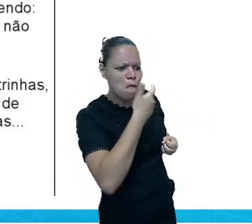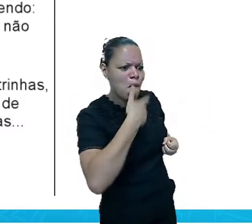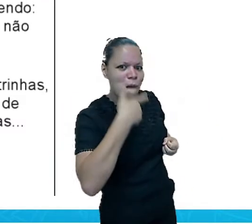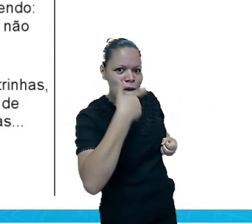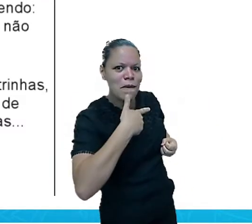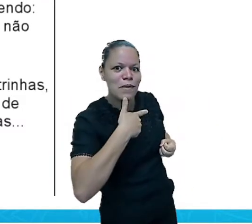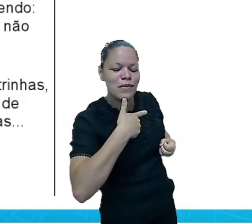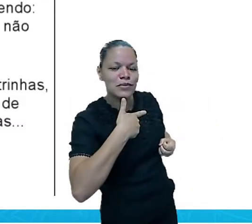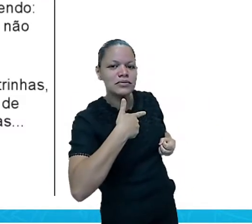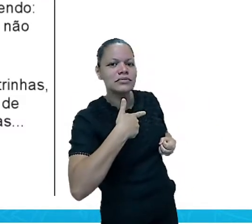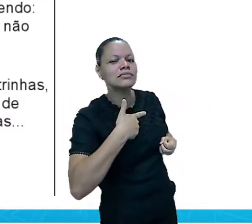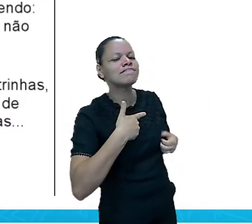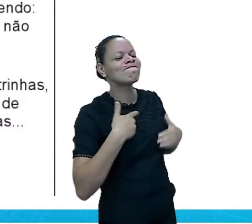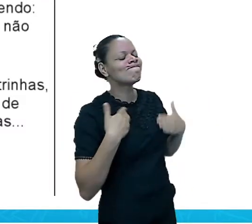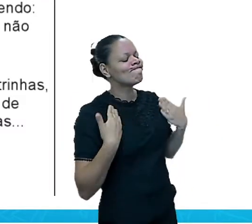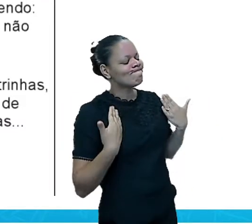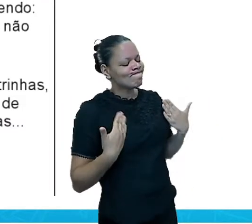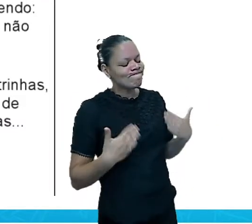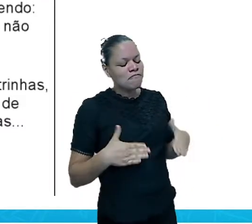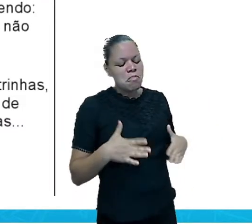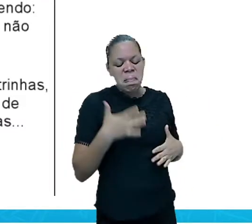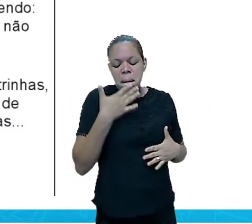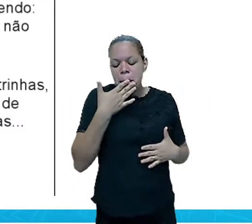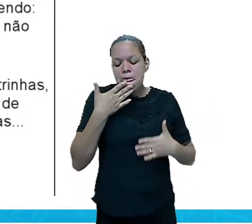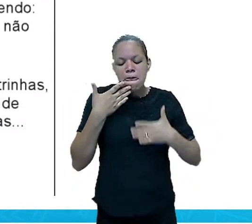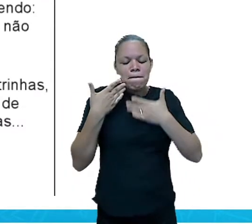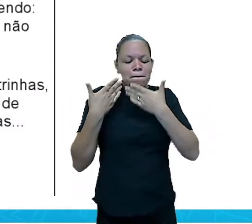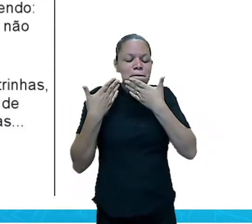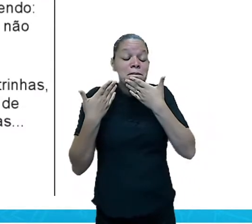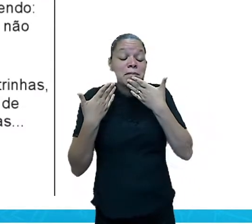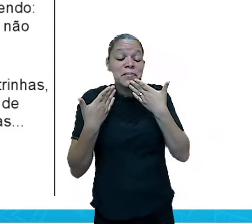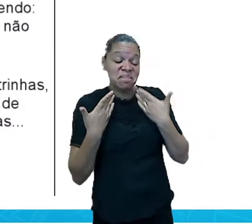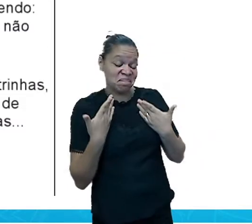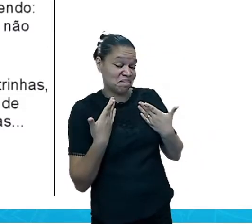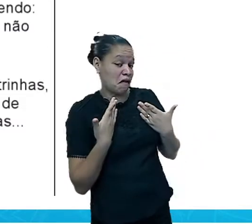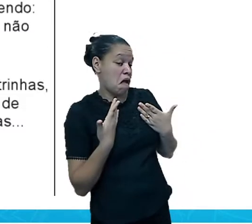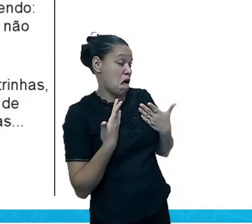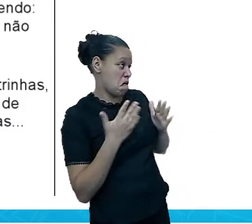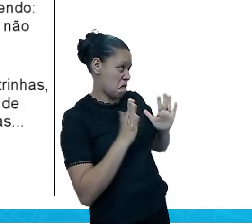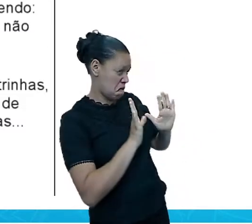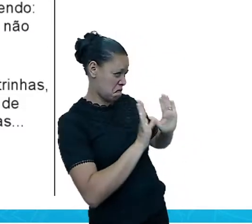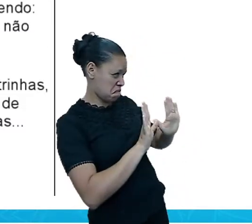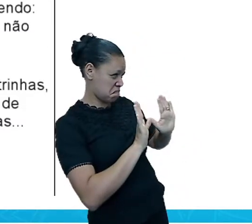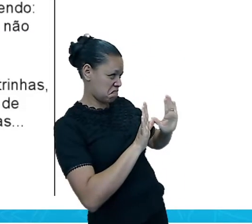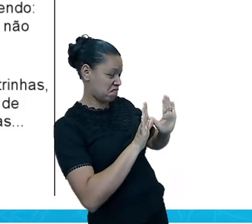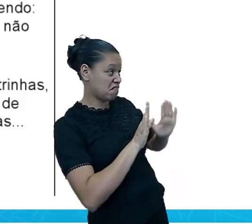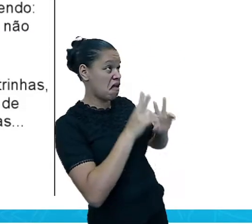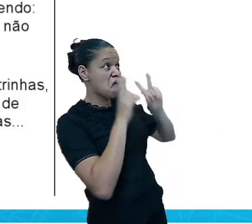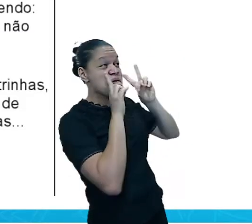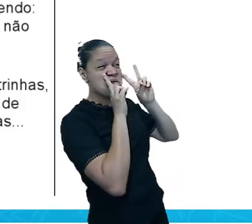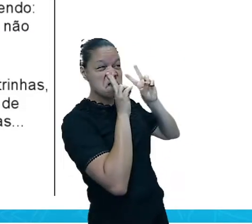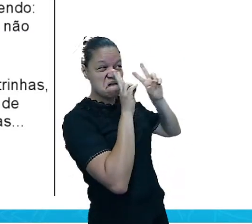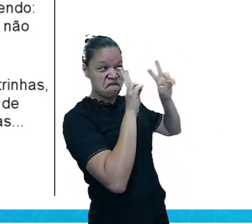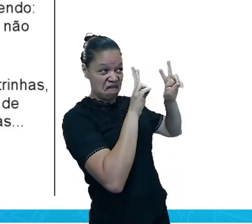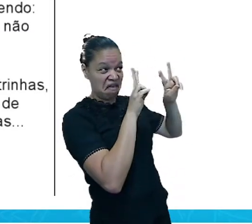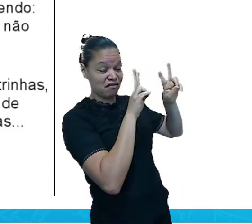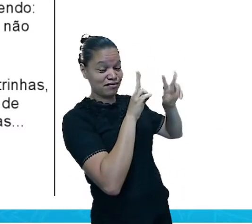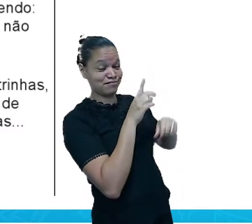ligeiro, aquela delícia dizendo: olhe, meu senhor, estou vendo